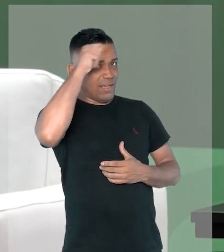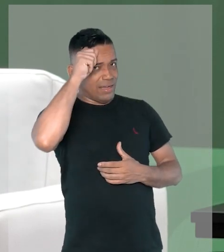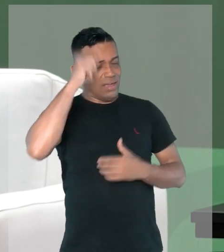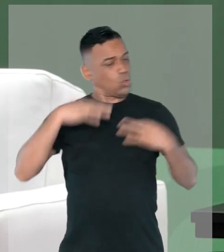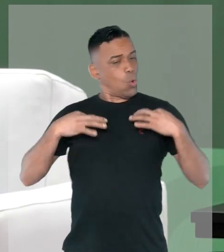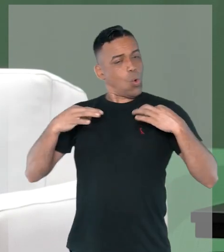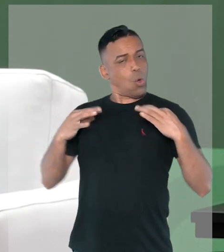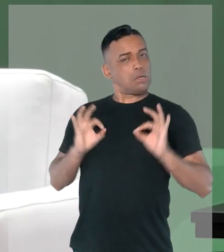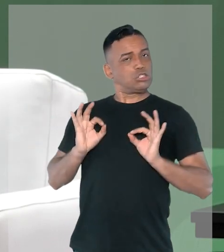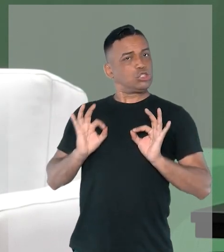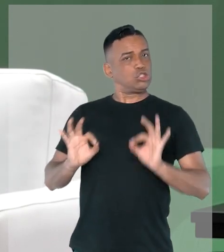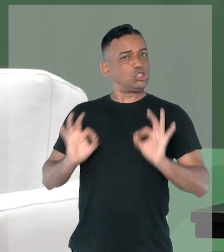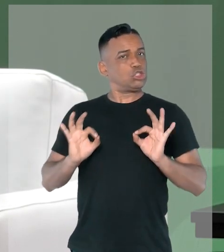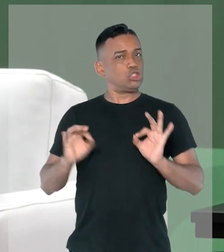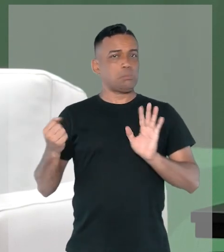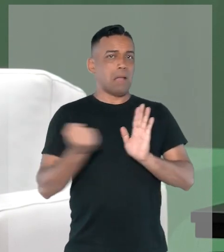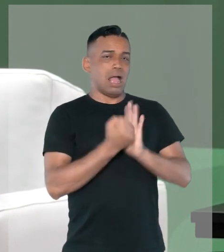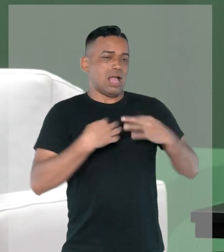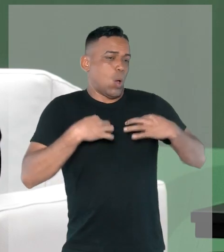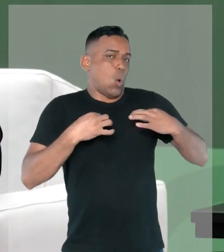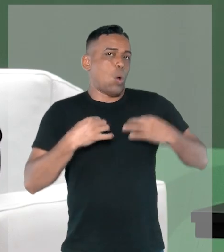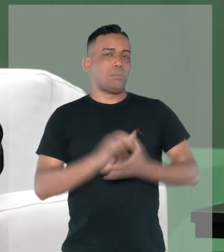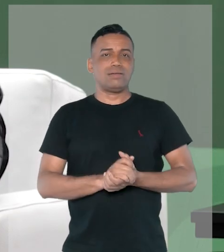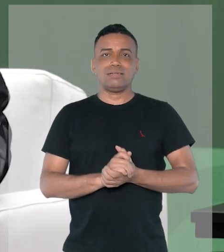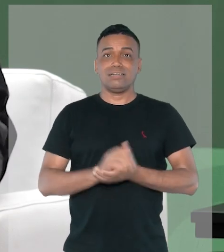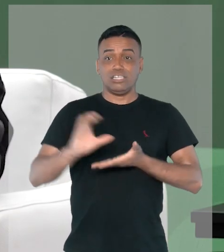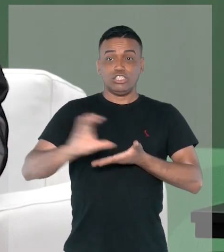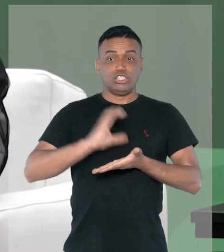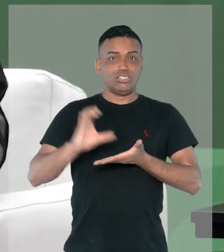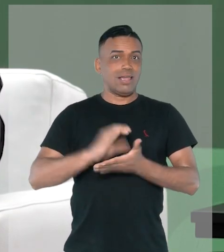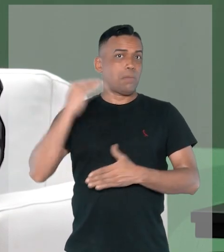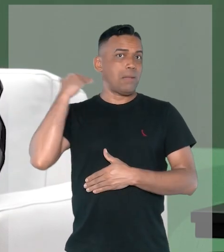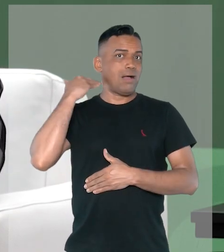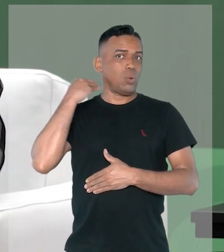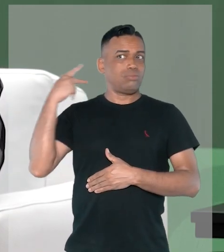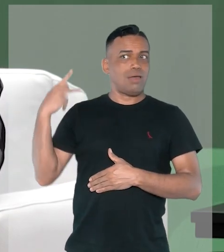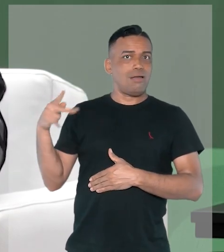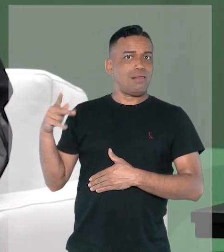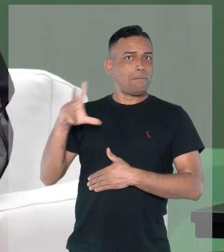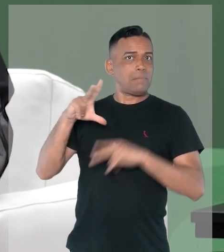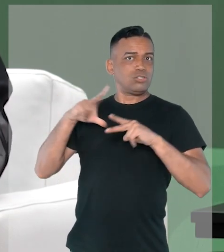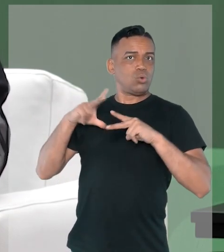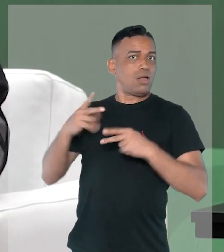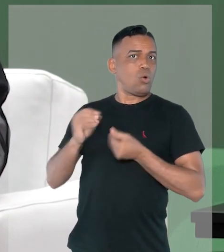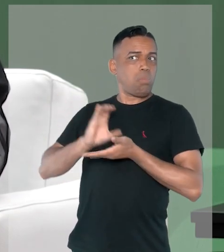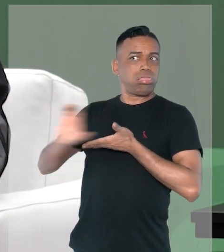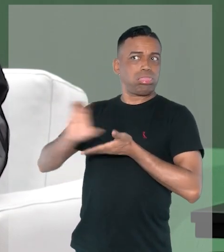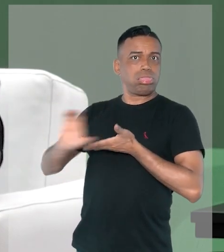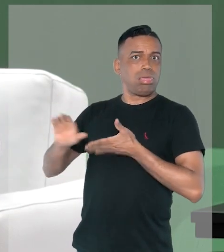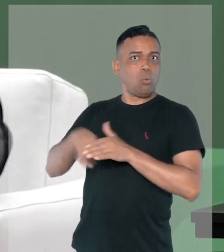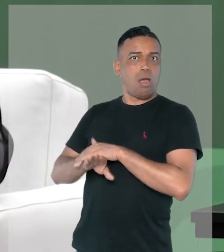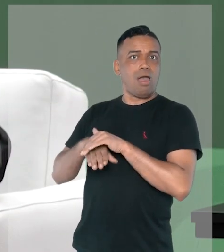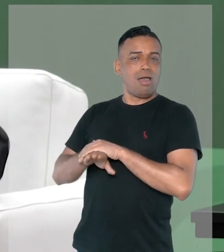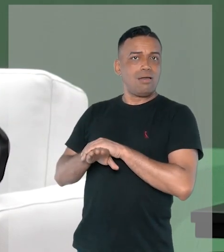bem vestida, com roupinhas de grife e tudo, e uma porção de dinheirinho que entrou na conta dela. Ninguém sabe como que entrou na continha